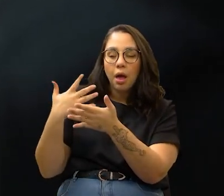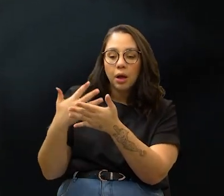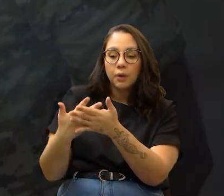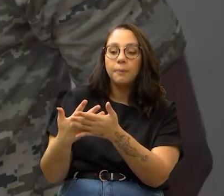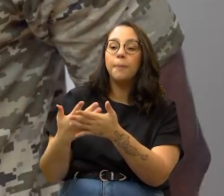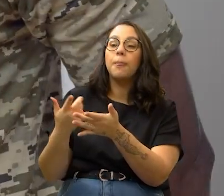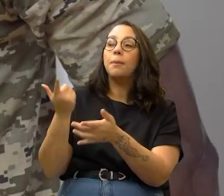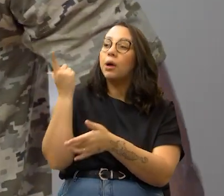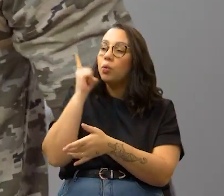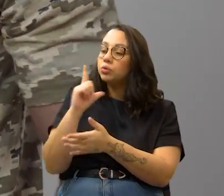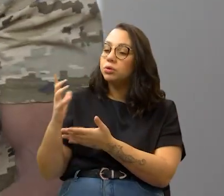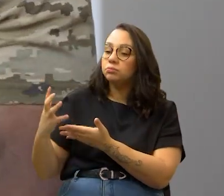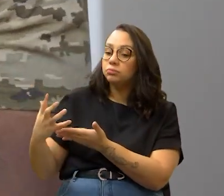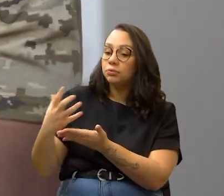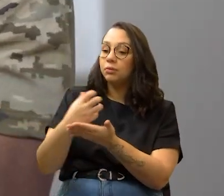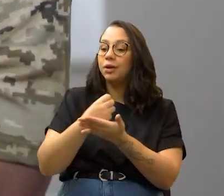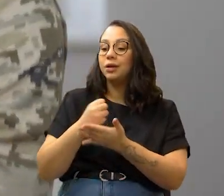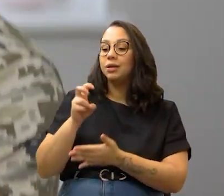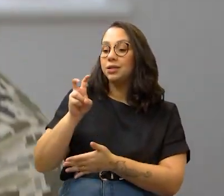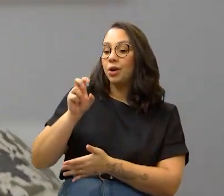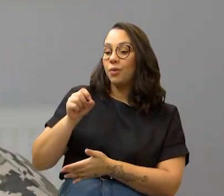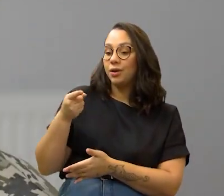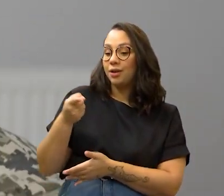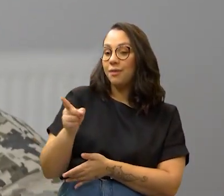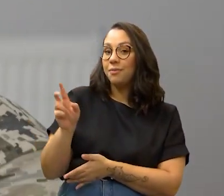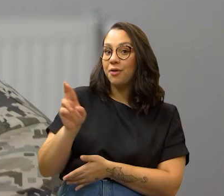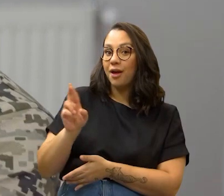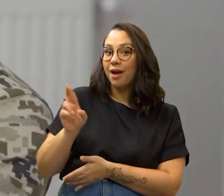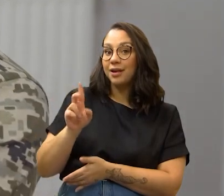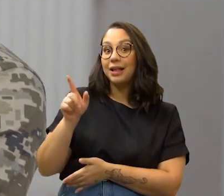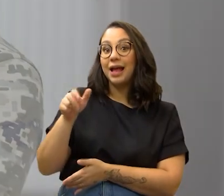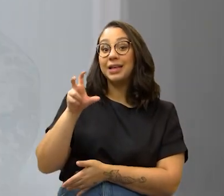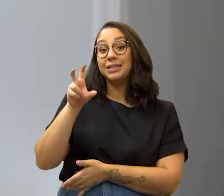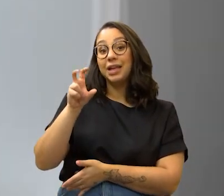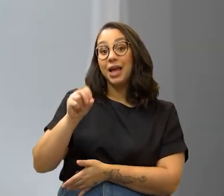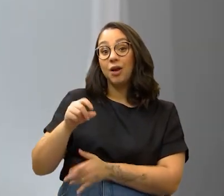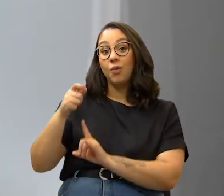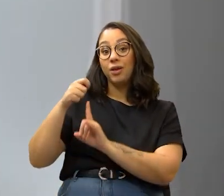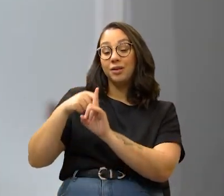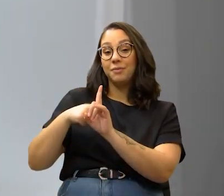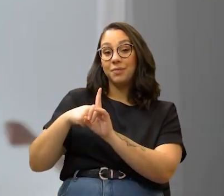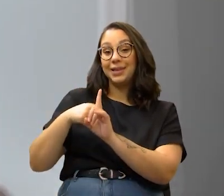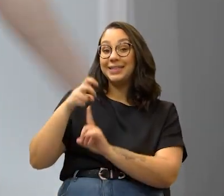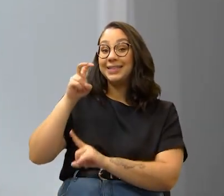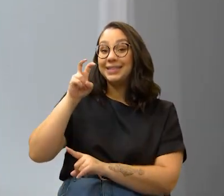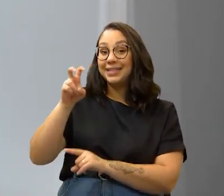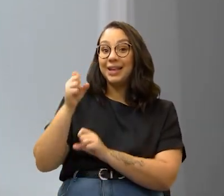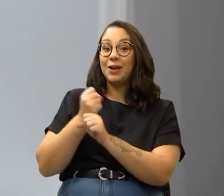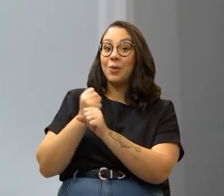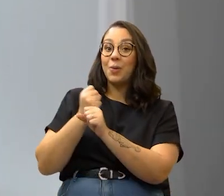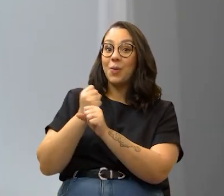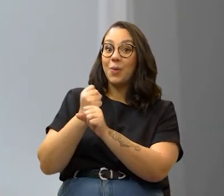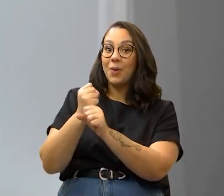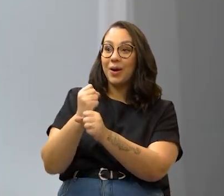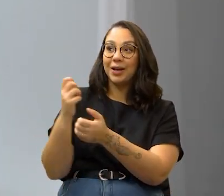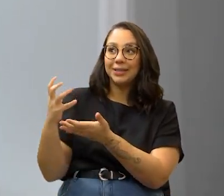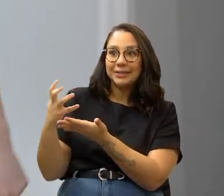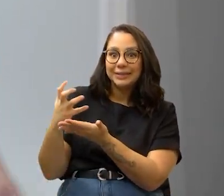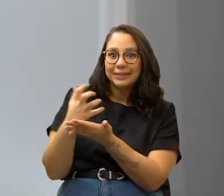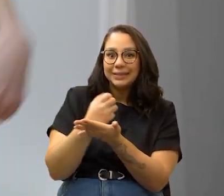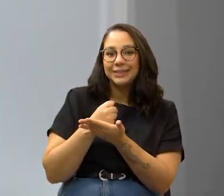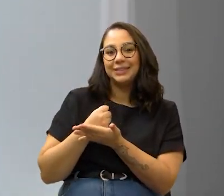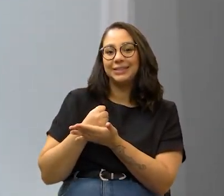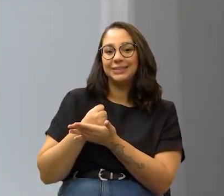para você conseguir juntar 50 mil reais, R$ 1.000 por mês, são 50 meses, né? Aí são 5 anos